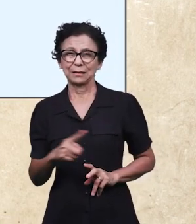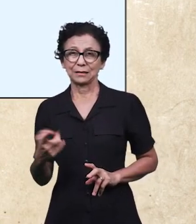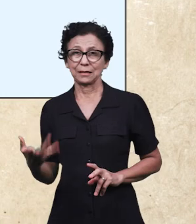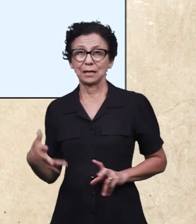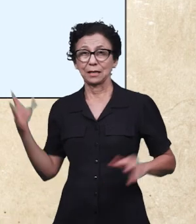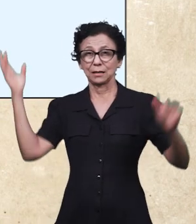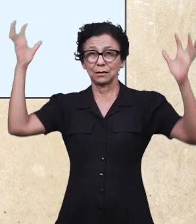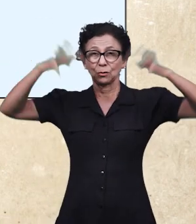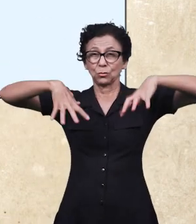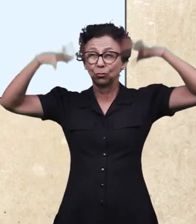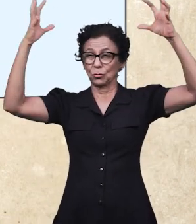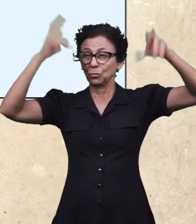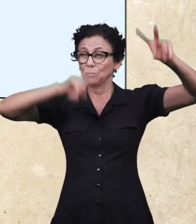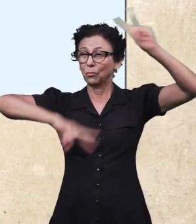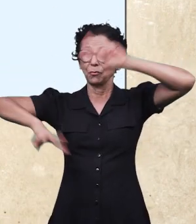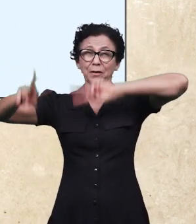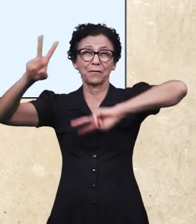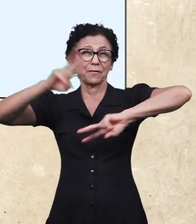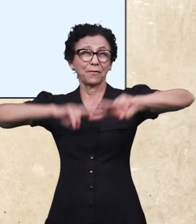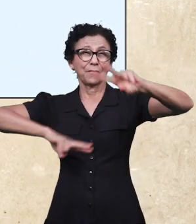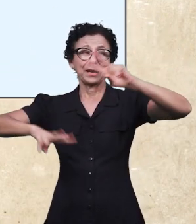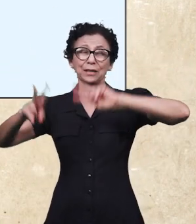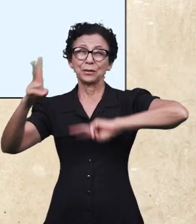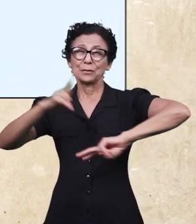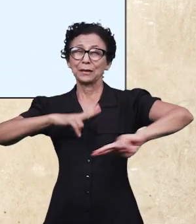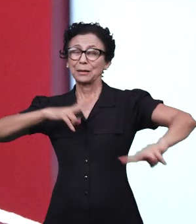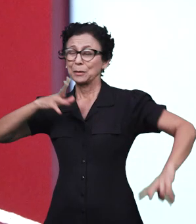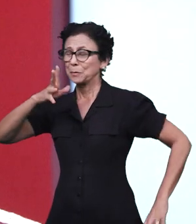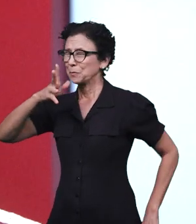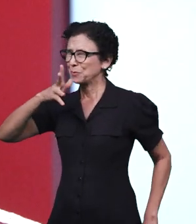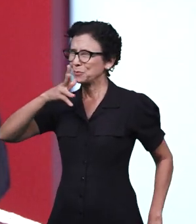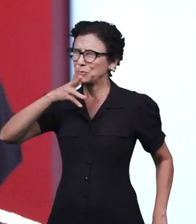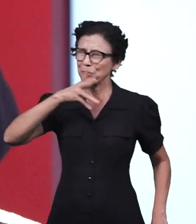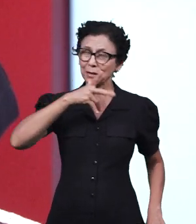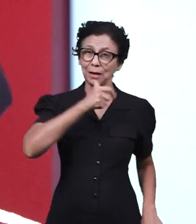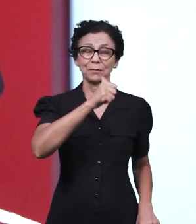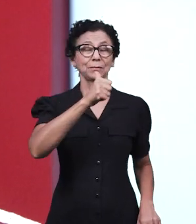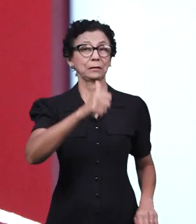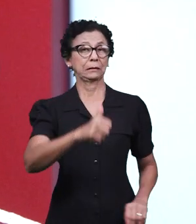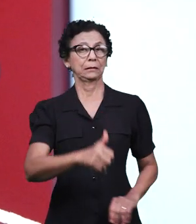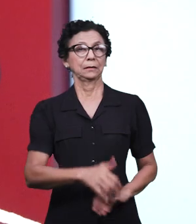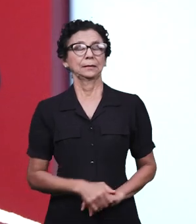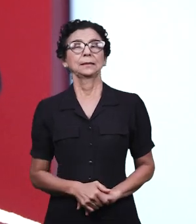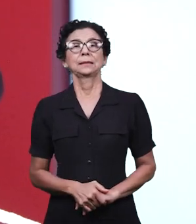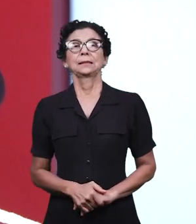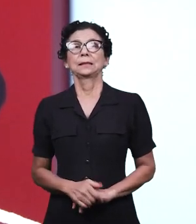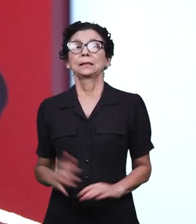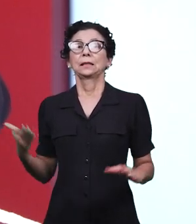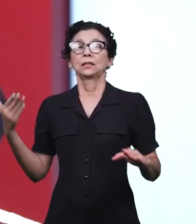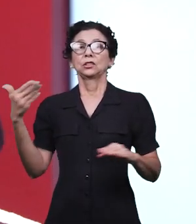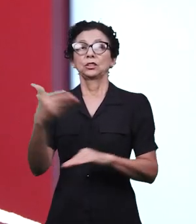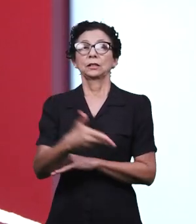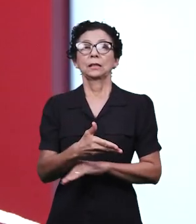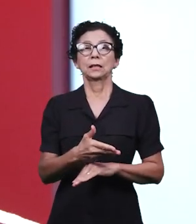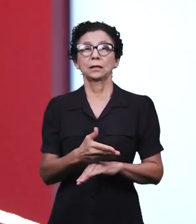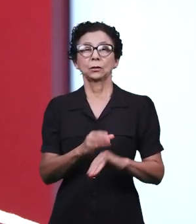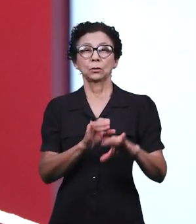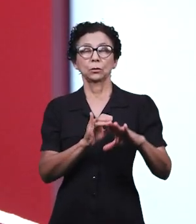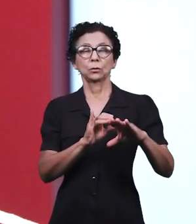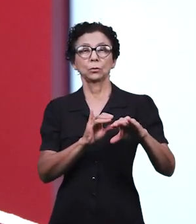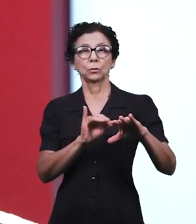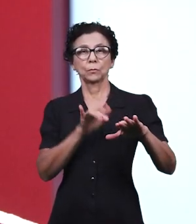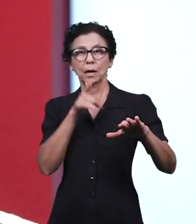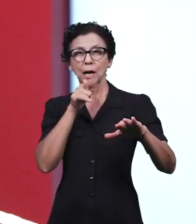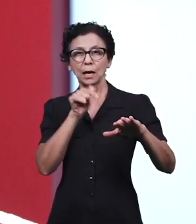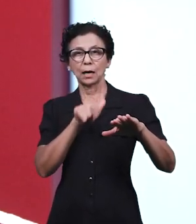esse atraso na viagem, causou um dano muito grande, porque eles tinham época de viajar, por exemplo, eles não viajavam